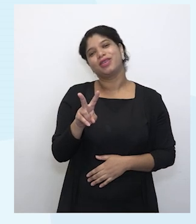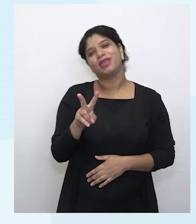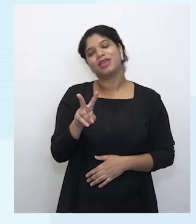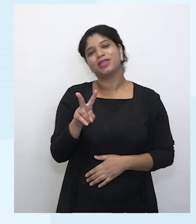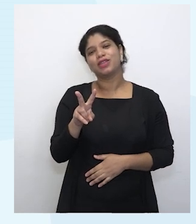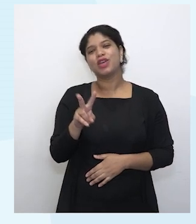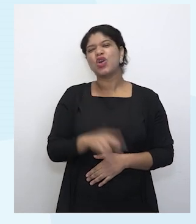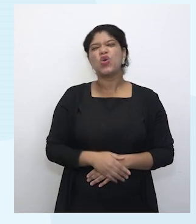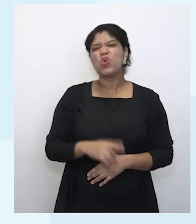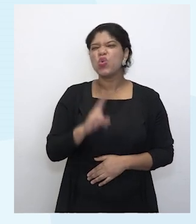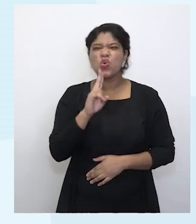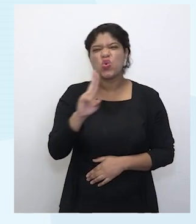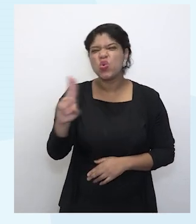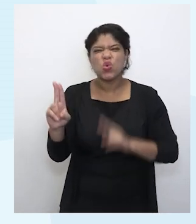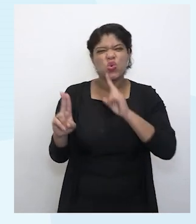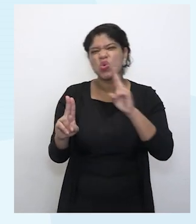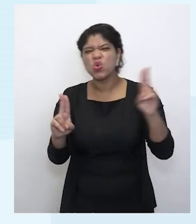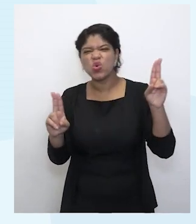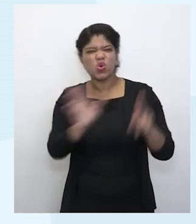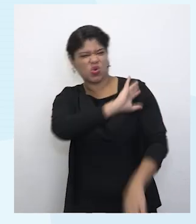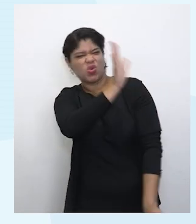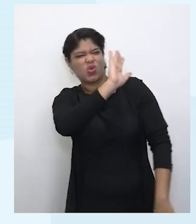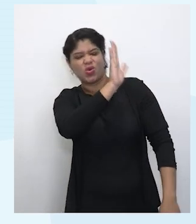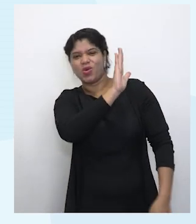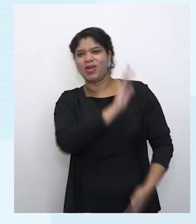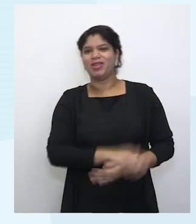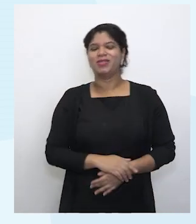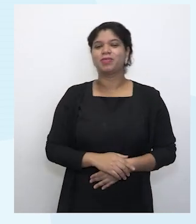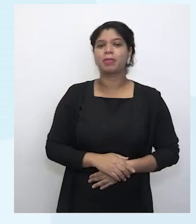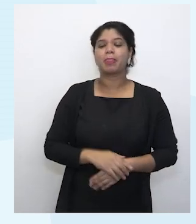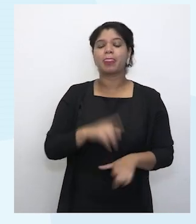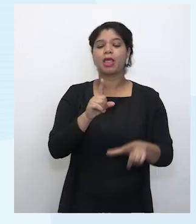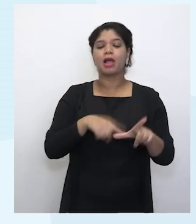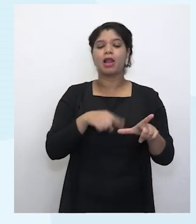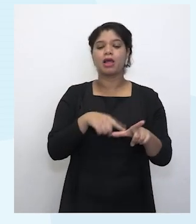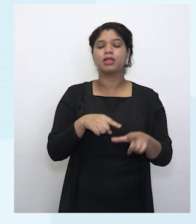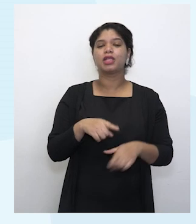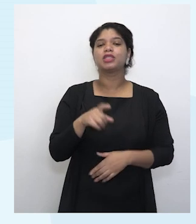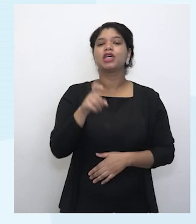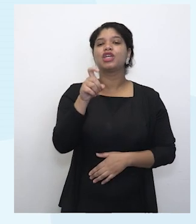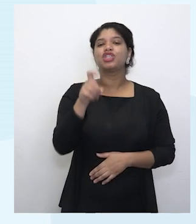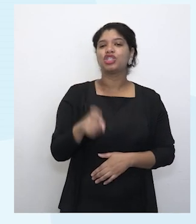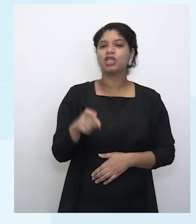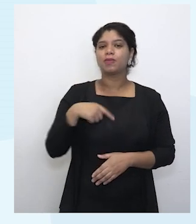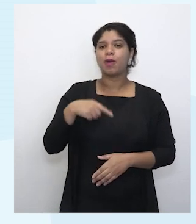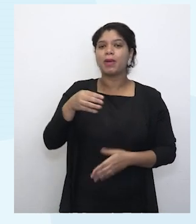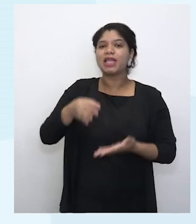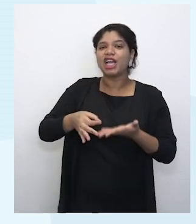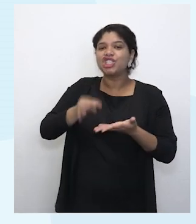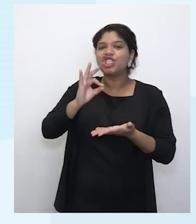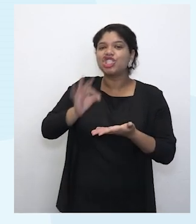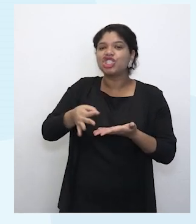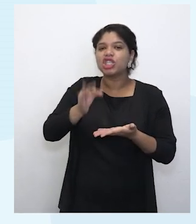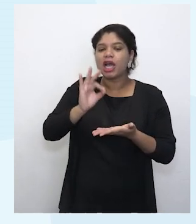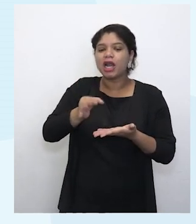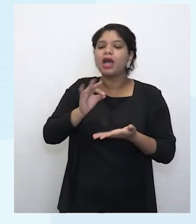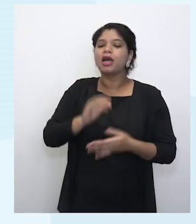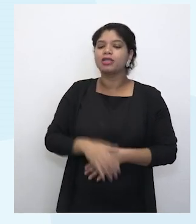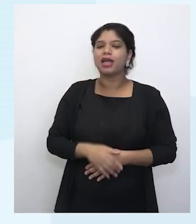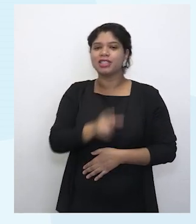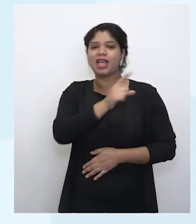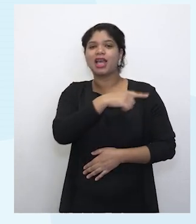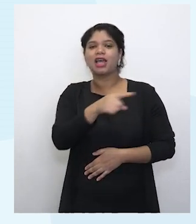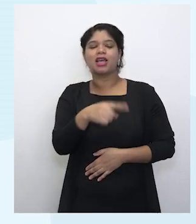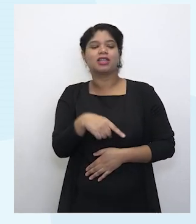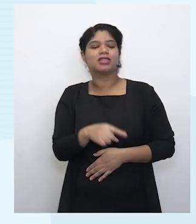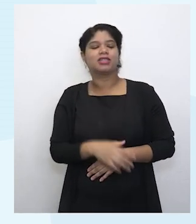vaiava todos depois de sair voando. E o X dentro da xícara ia logo se afastando, deixando o Z de zebra e suas